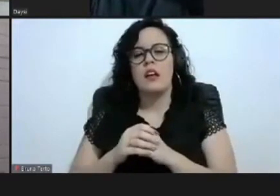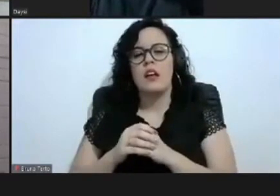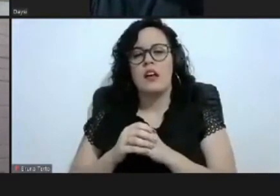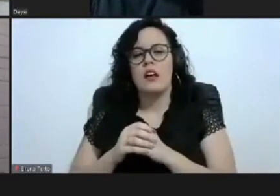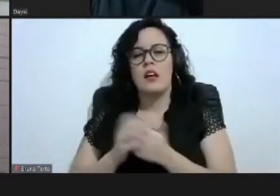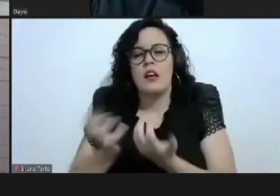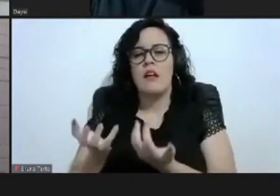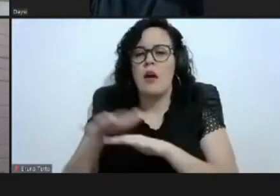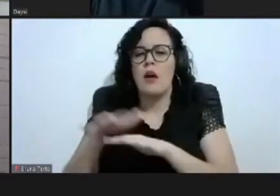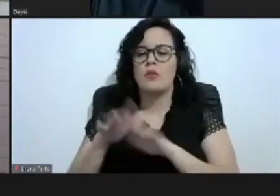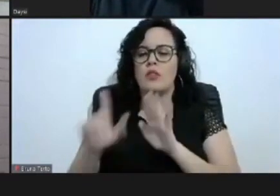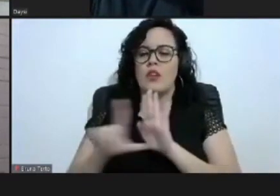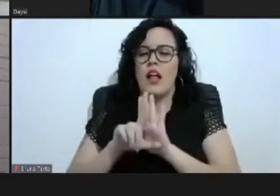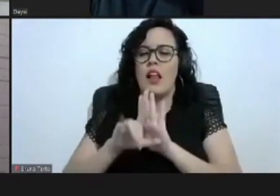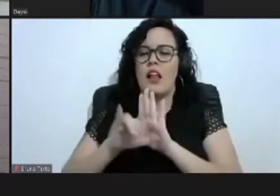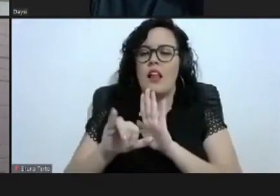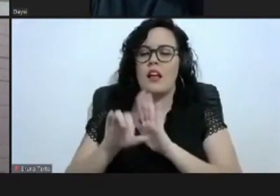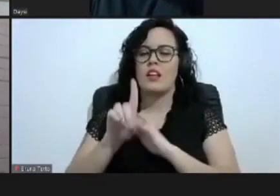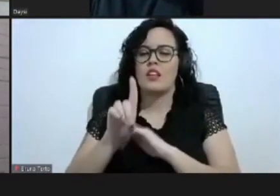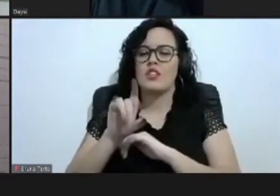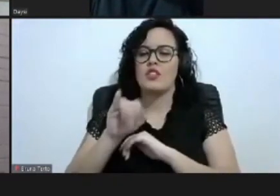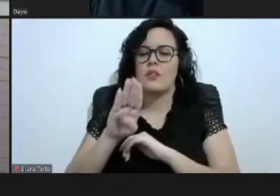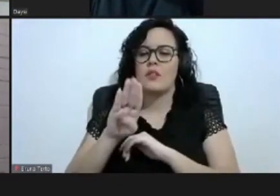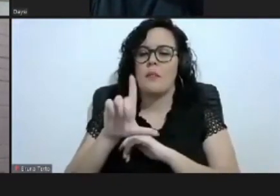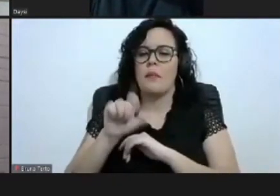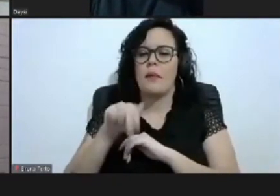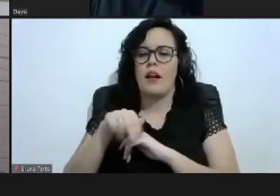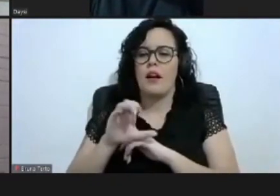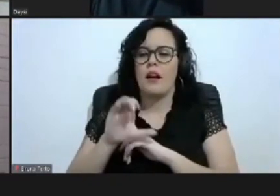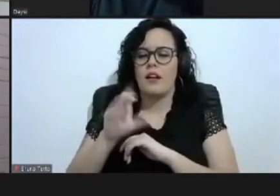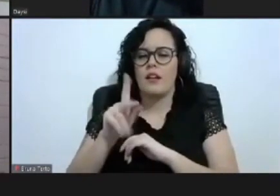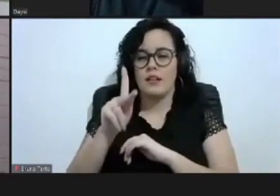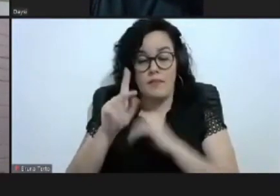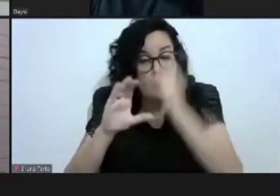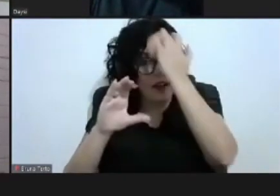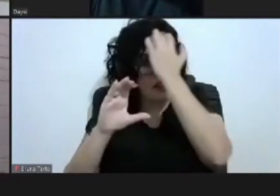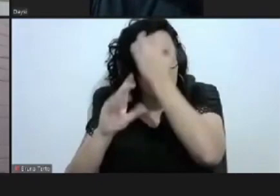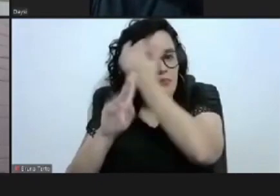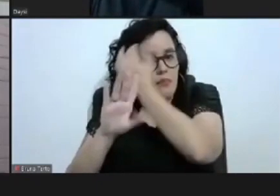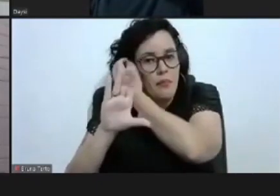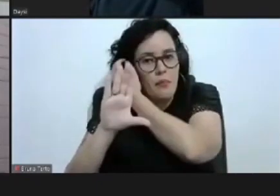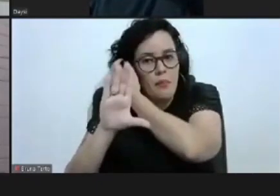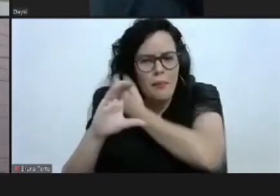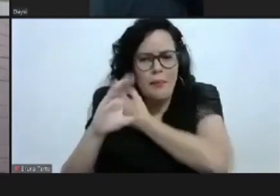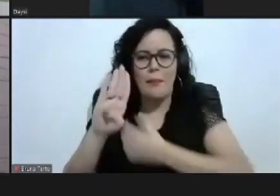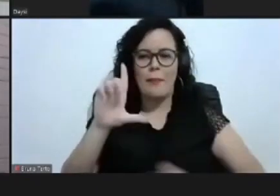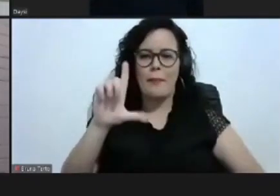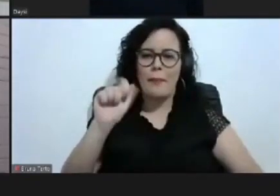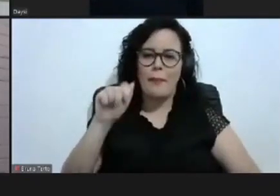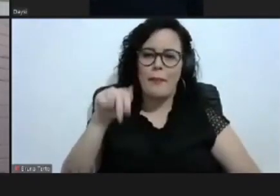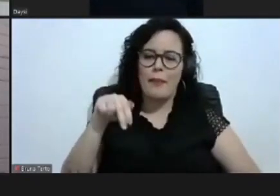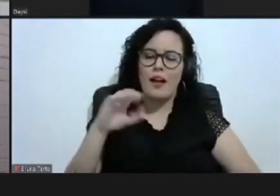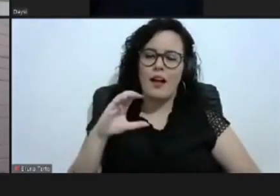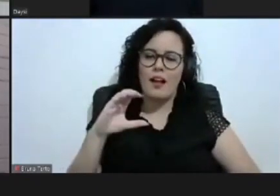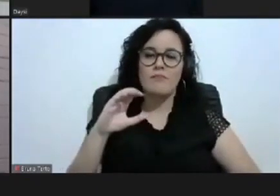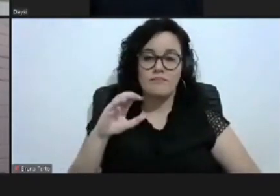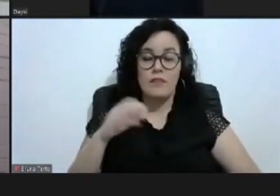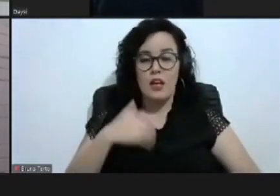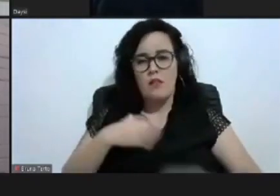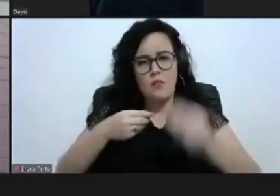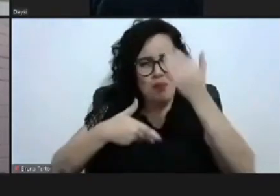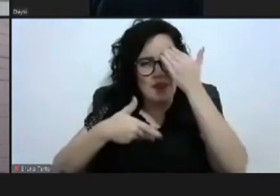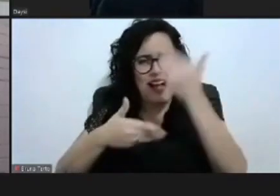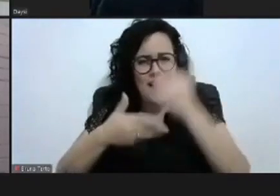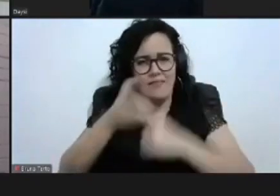Blanc. Mônica, muito obrigada por ter aceitado essa empreitada. Eu vou passar o papel para você, agradecendo de antemão a